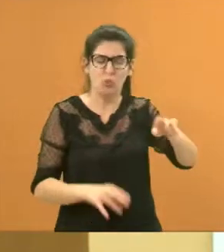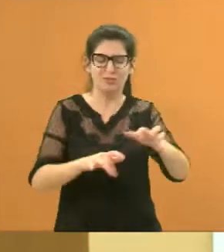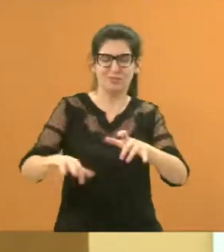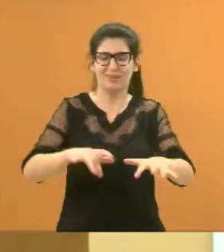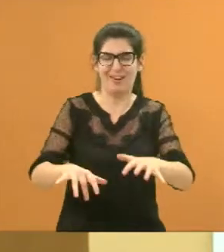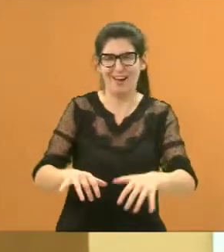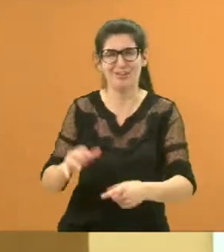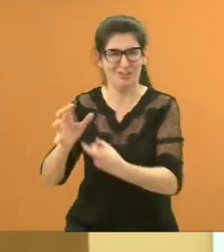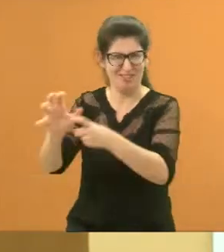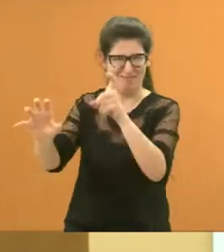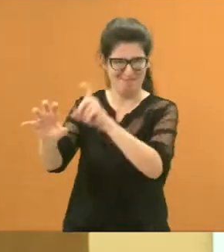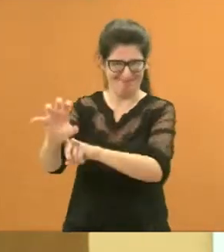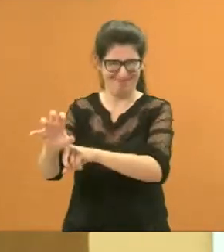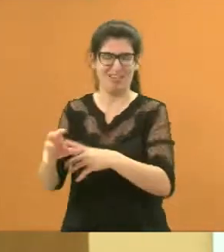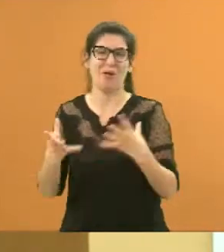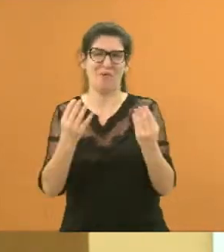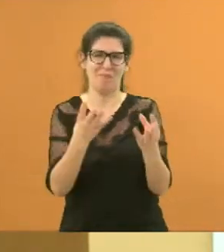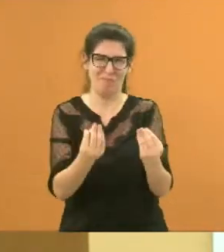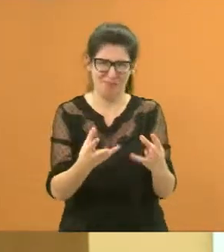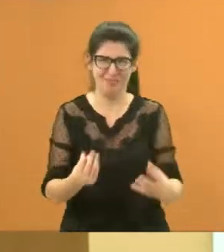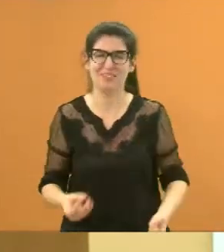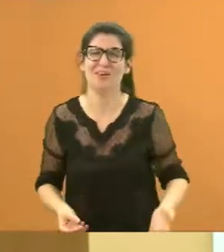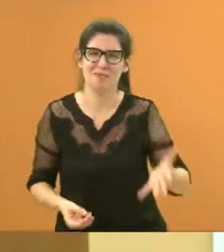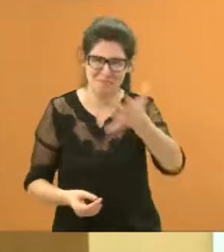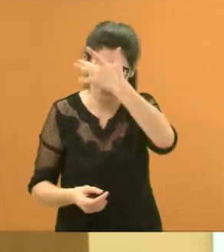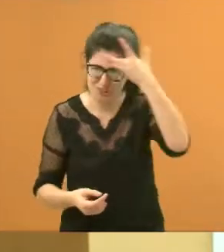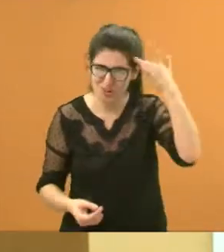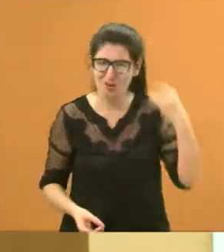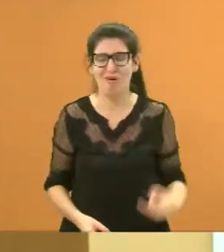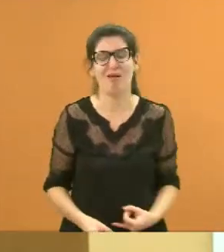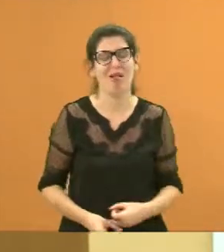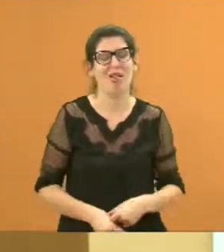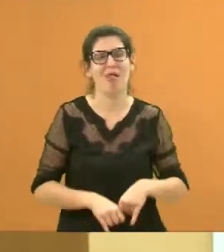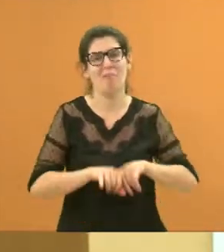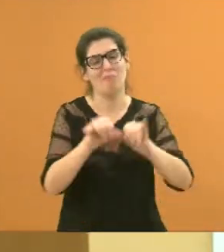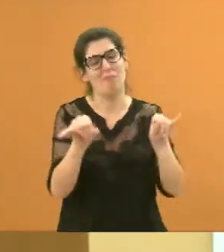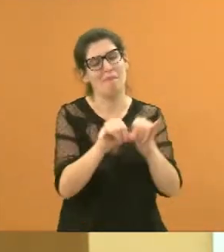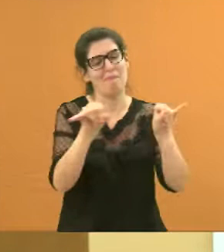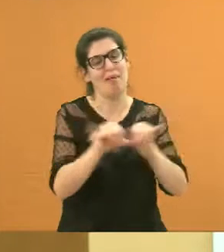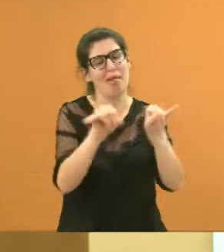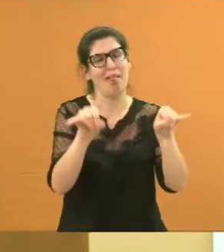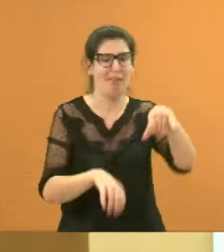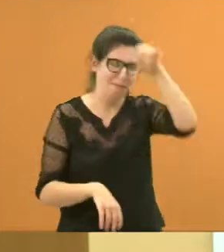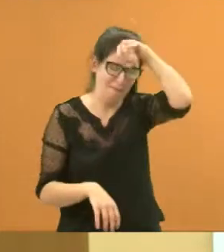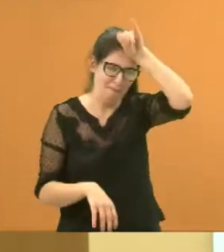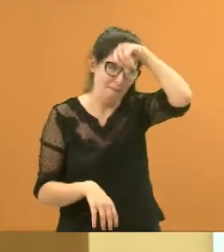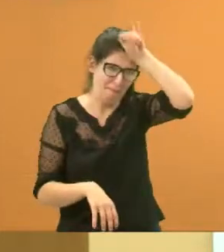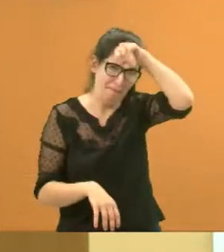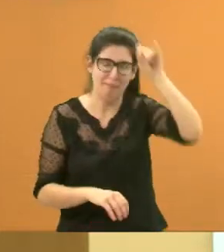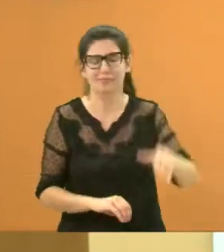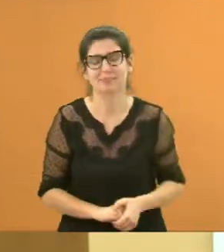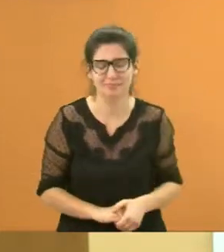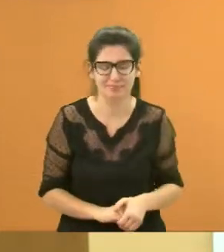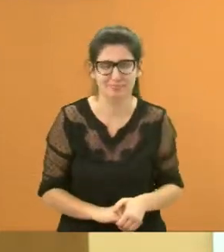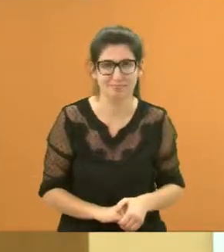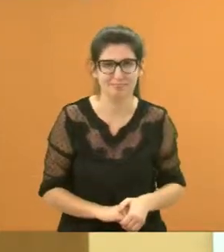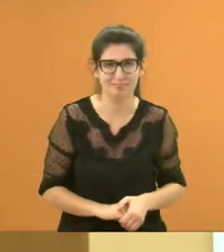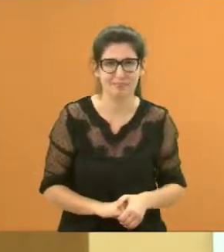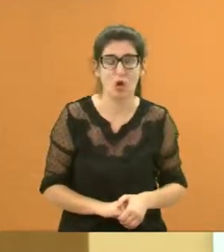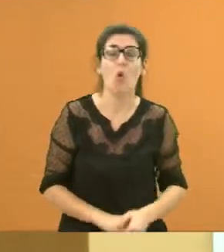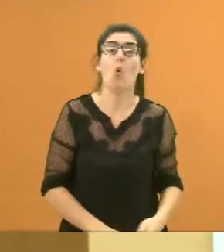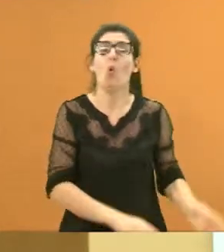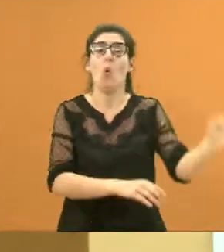que é o termo que está aqui, né, na leitura do nosso articulista. O Brasil só